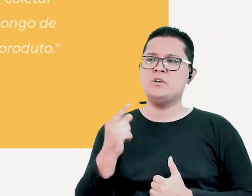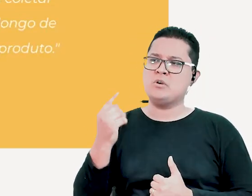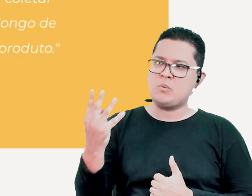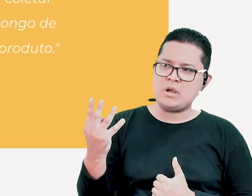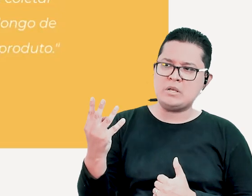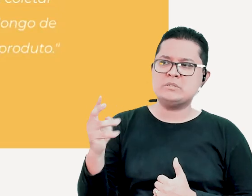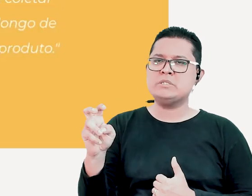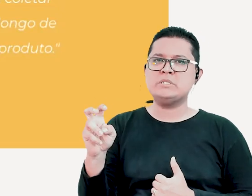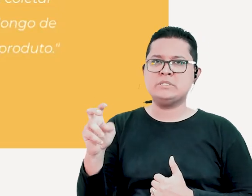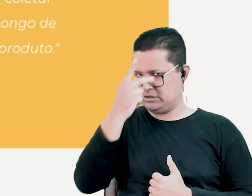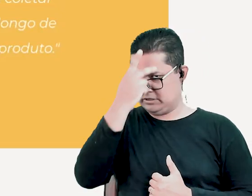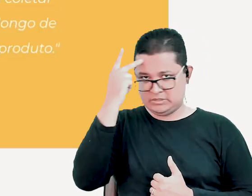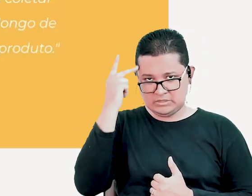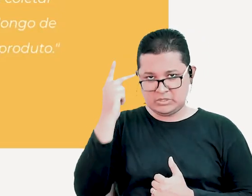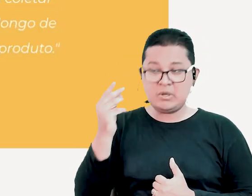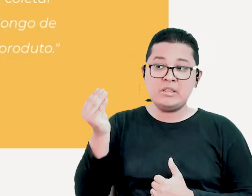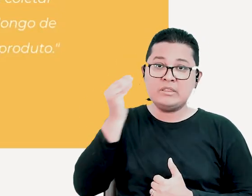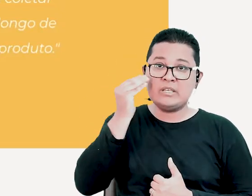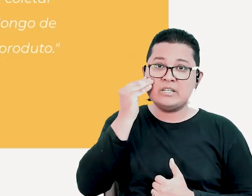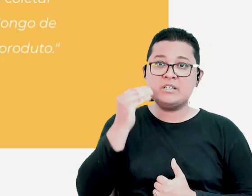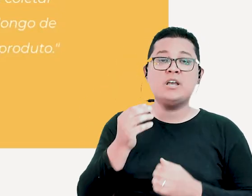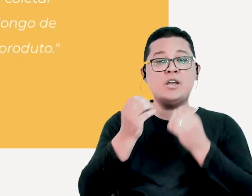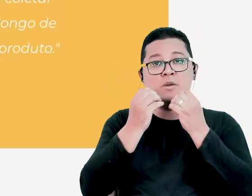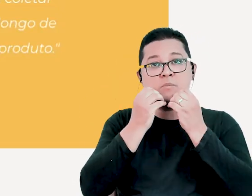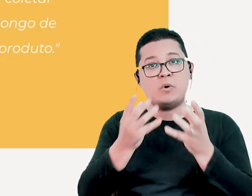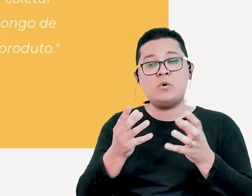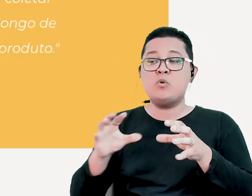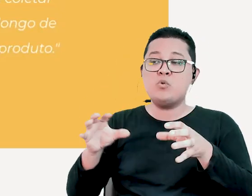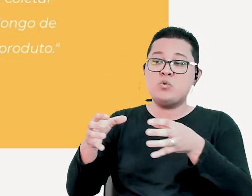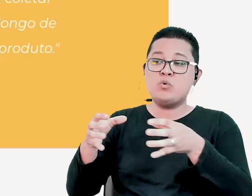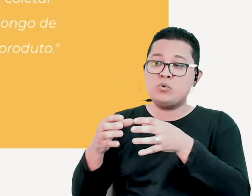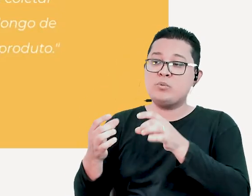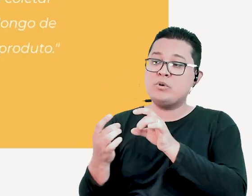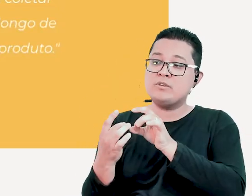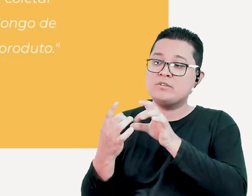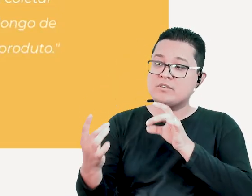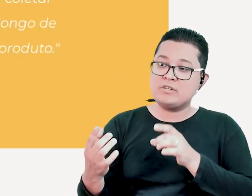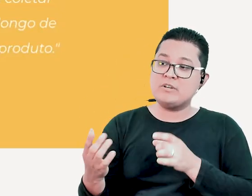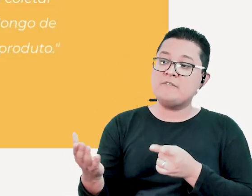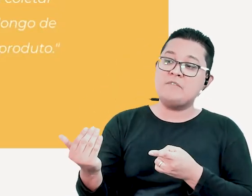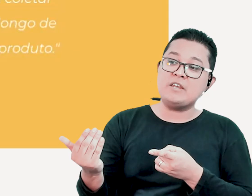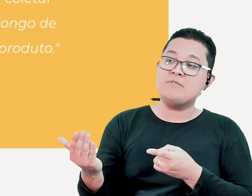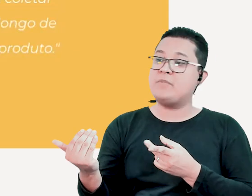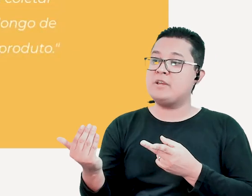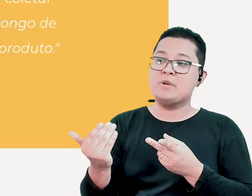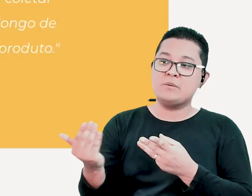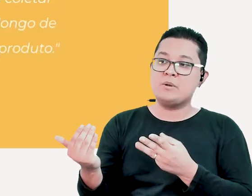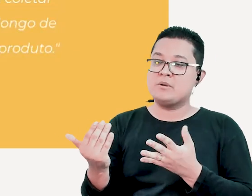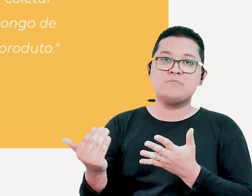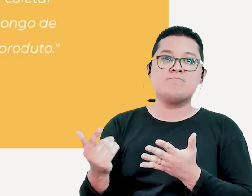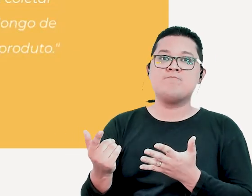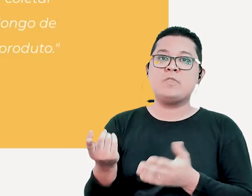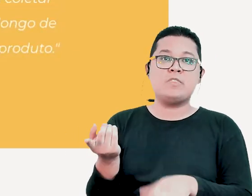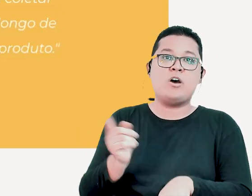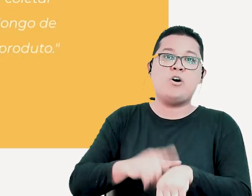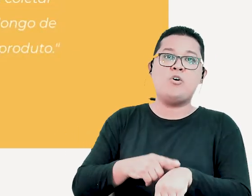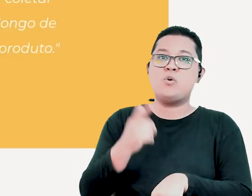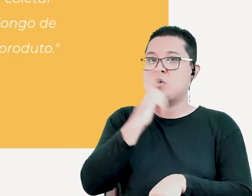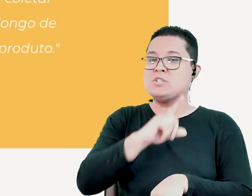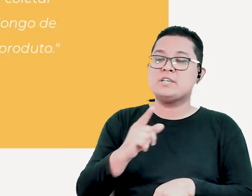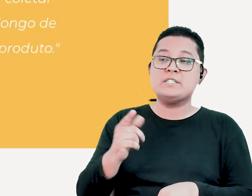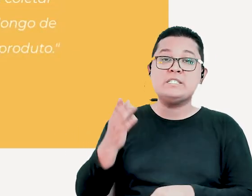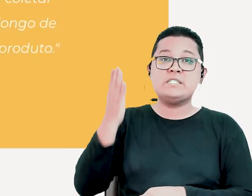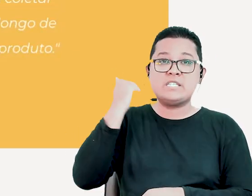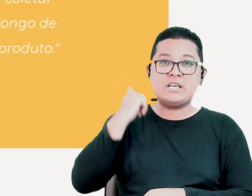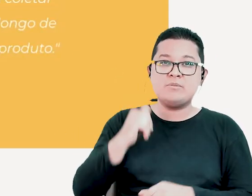um grupo ali que você tem esse feedback já de cara, né? Então, é muito mais fácil de fazer alguns